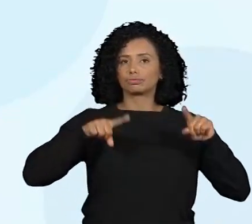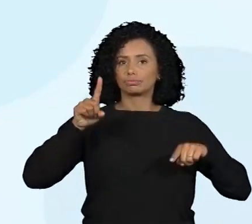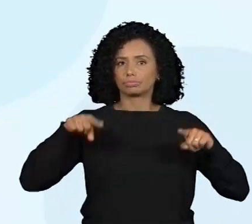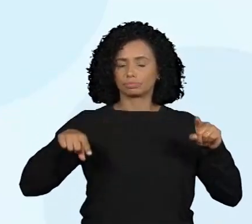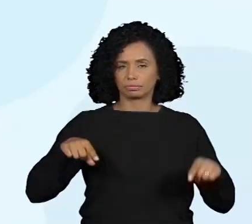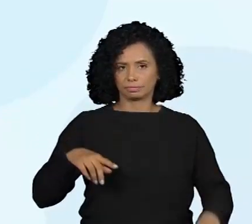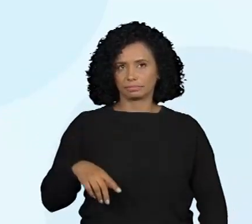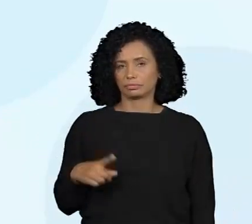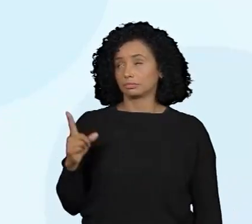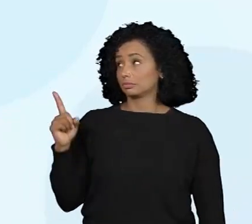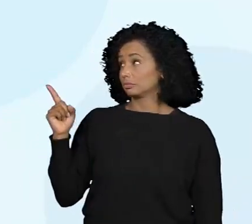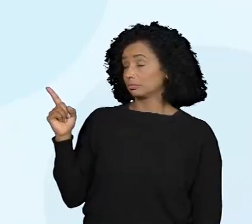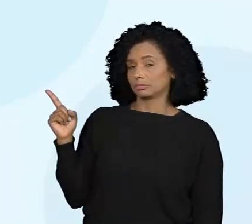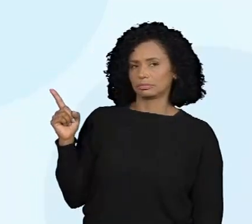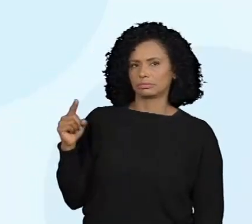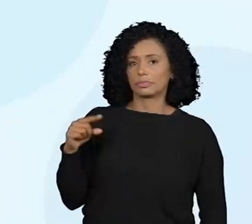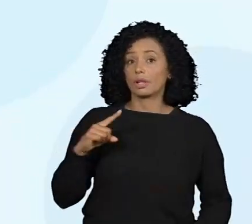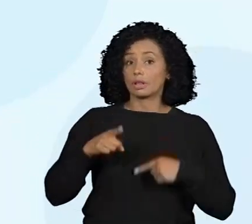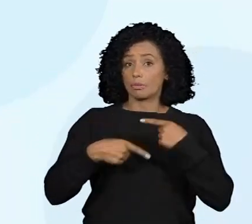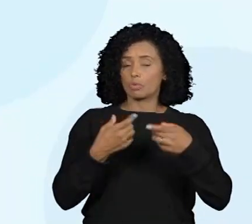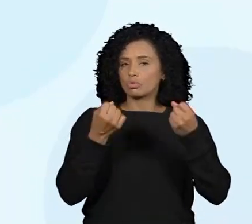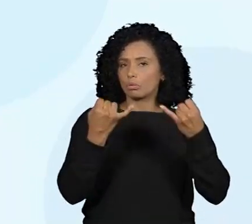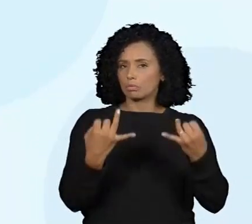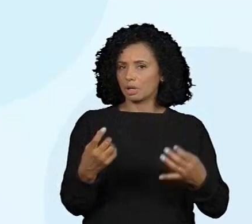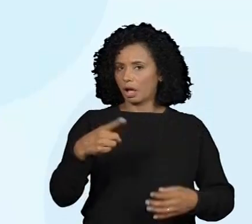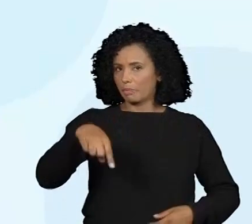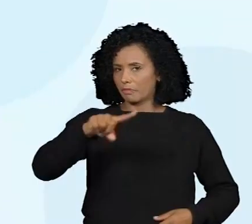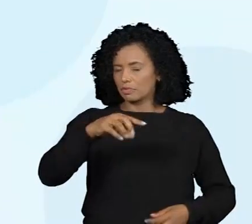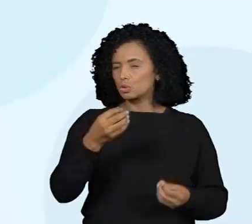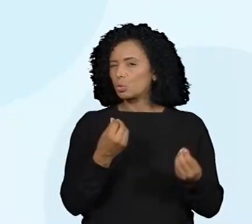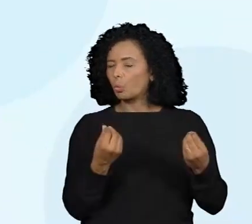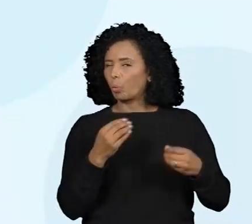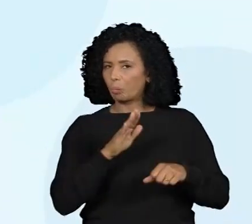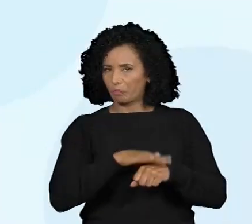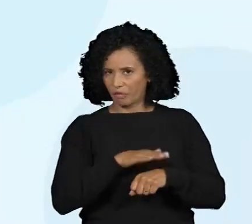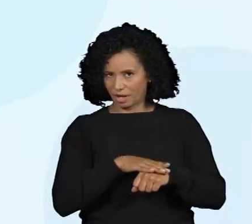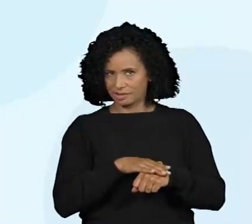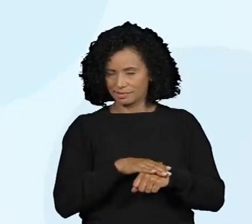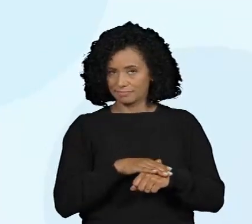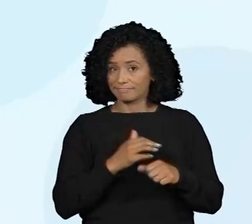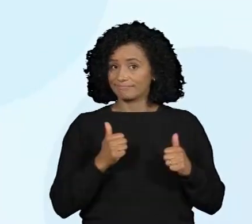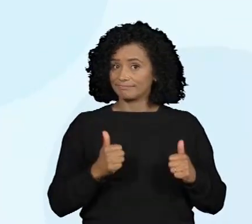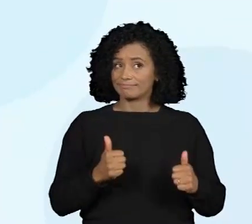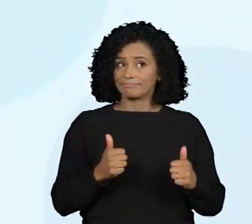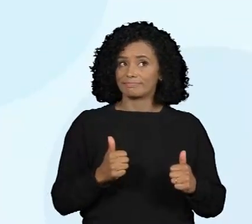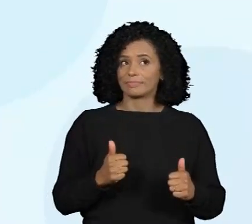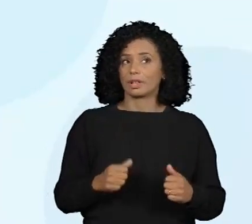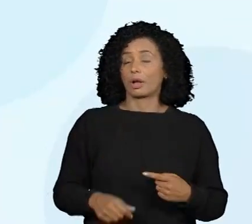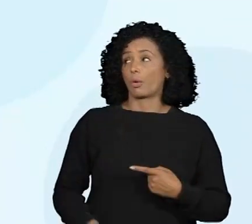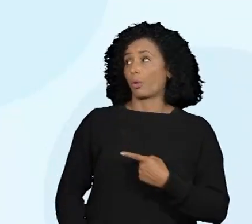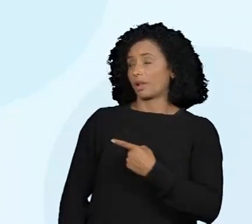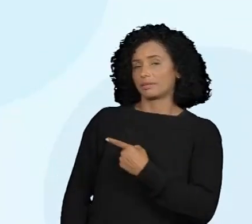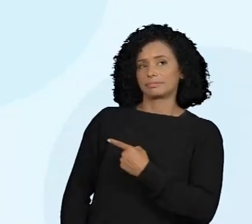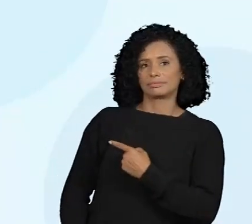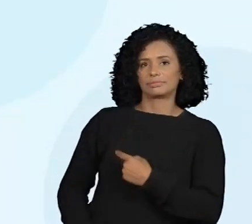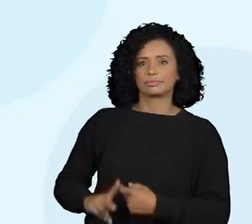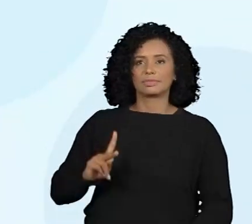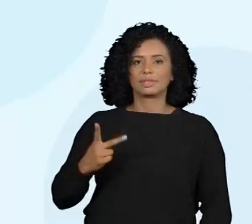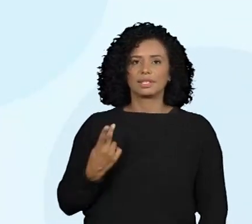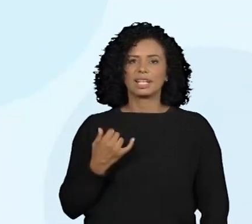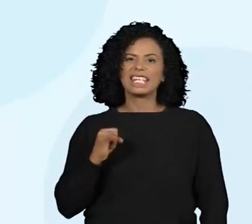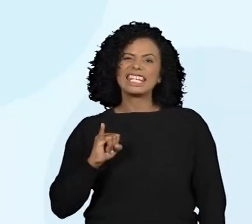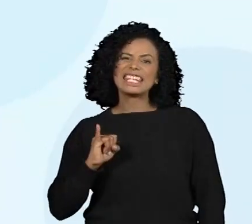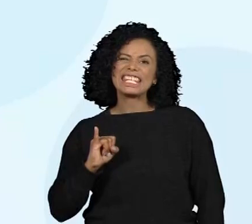tem esses quadradinhos eu vou explicar depois como você pode fazer aí em casa na sala de aula e a gente vai colocar aqui ó o i